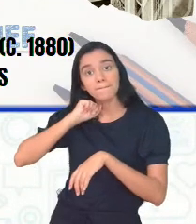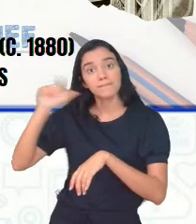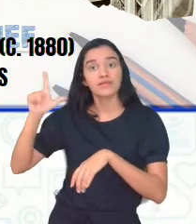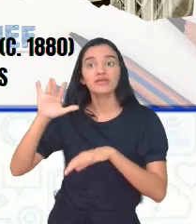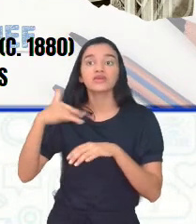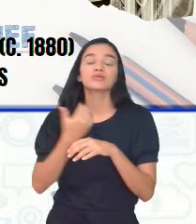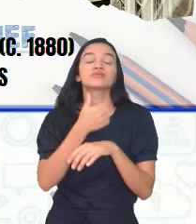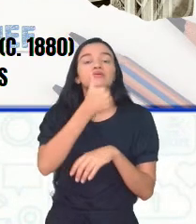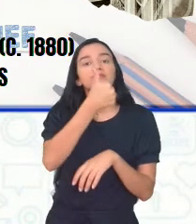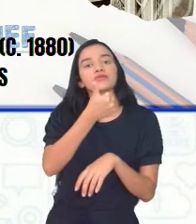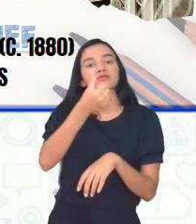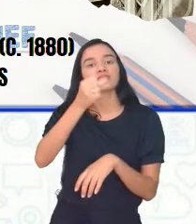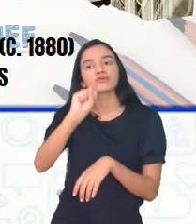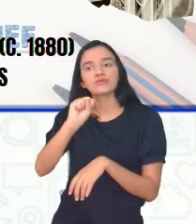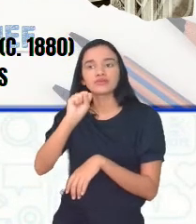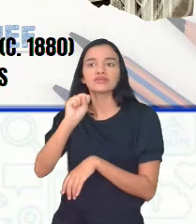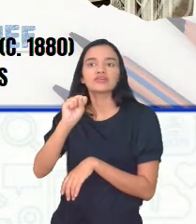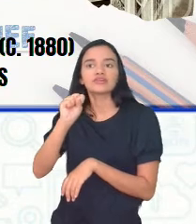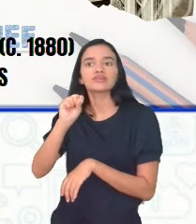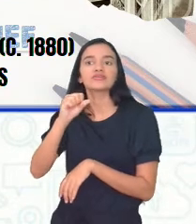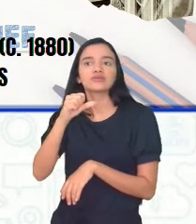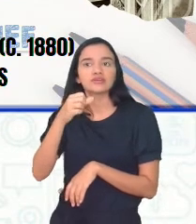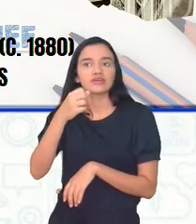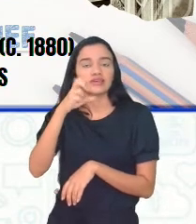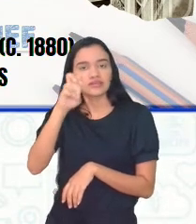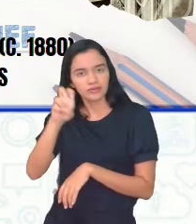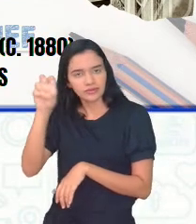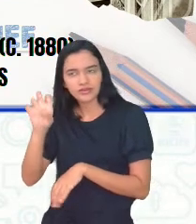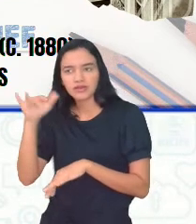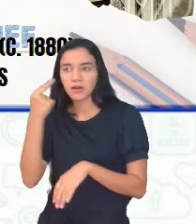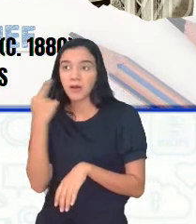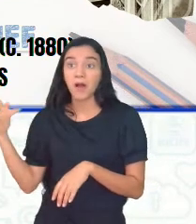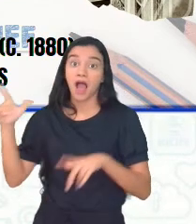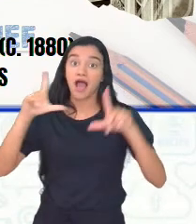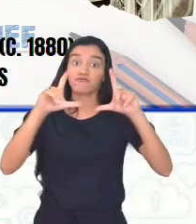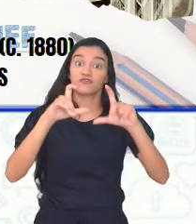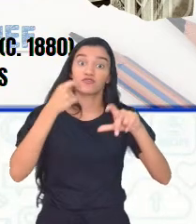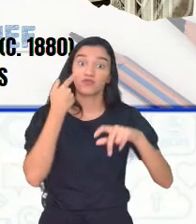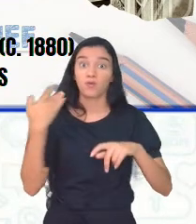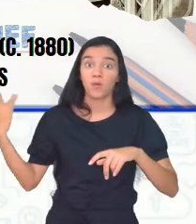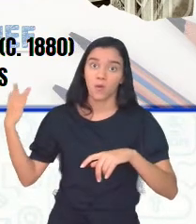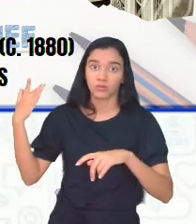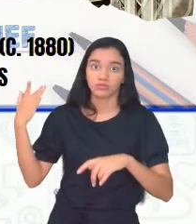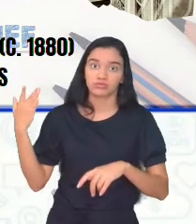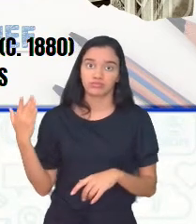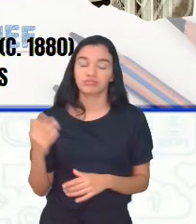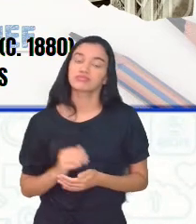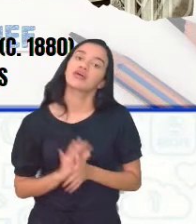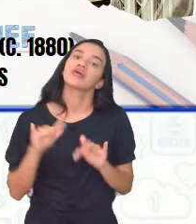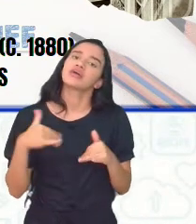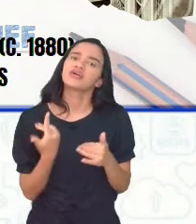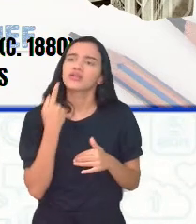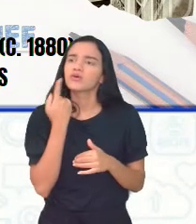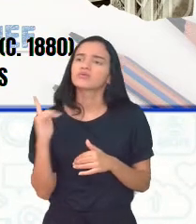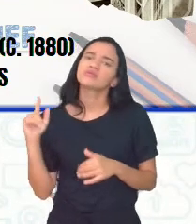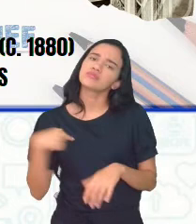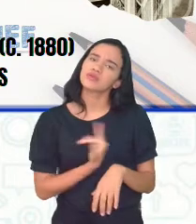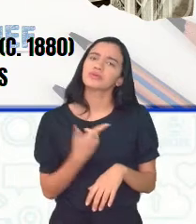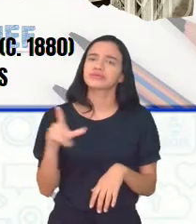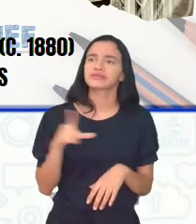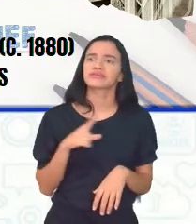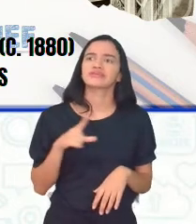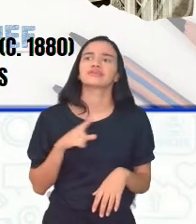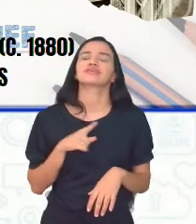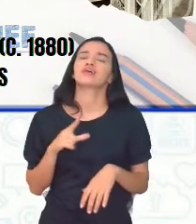ela foi inaugurada. Observa aqui, ó, uma foto de 1880, certo? Então aqui a gente já tinha,